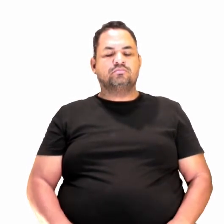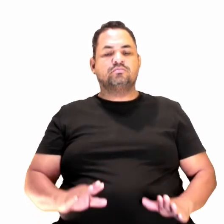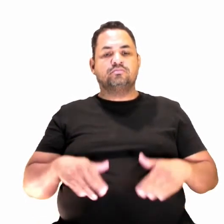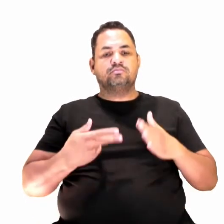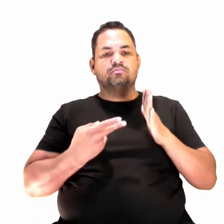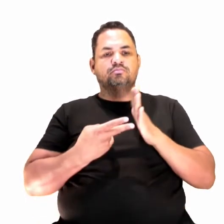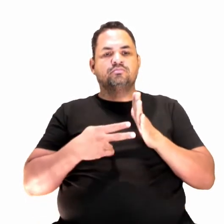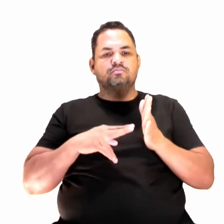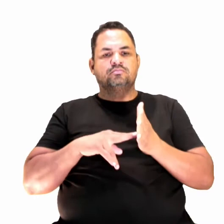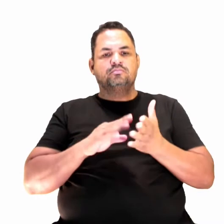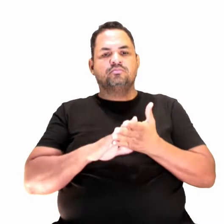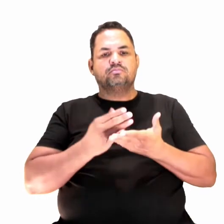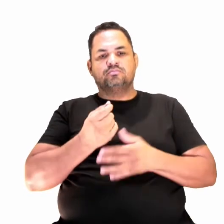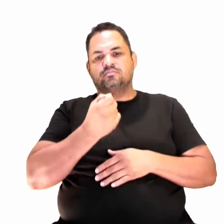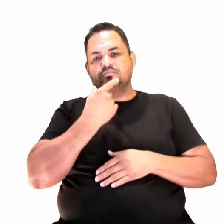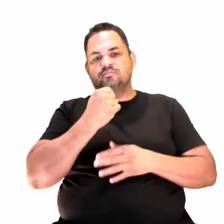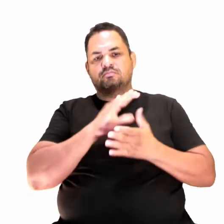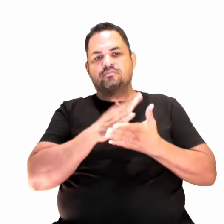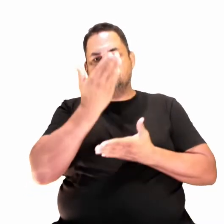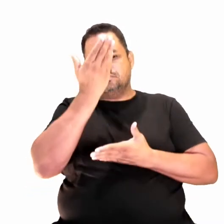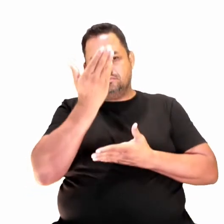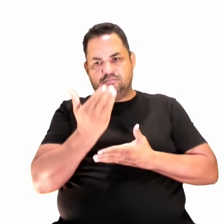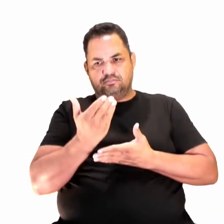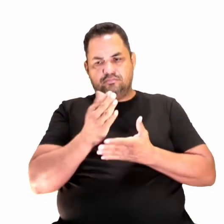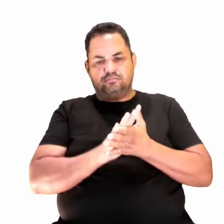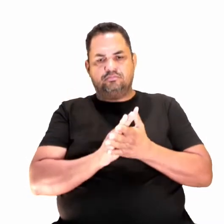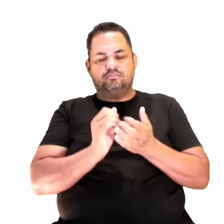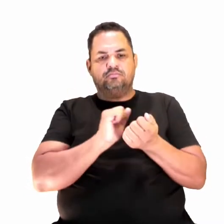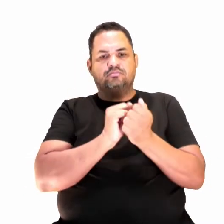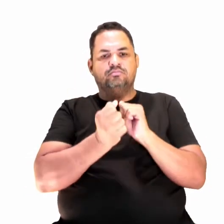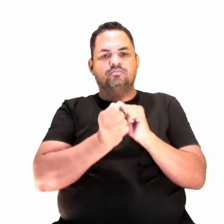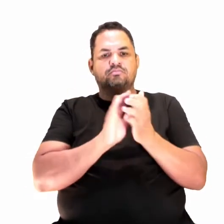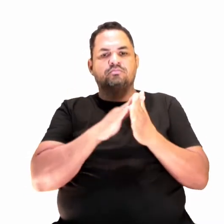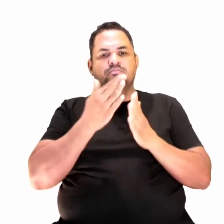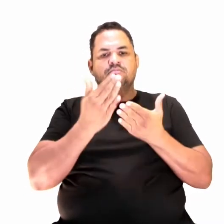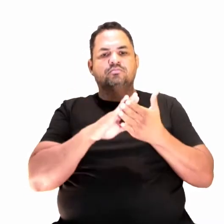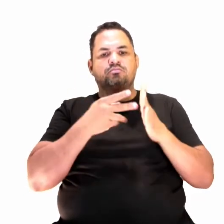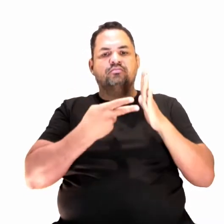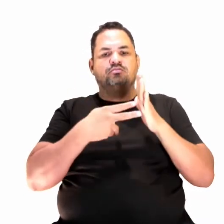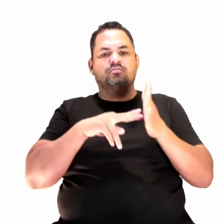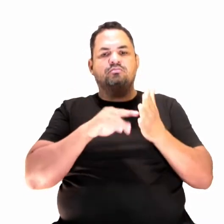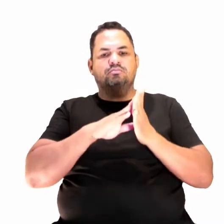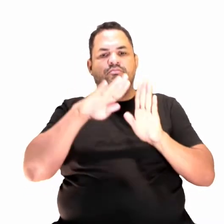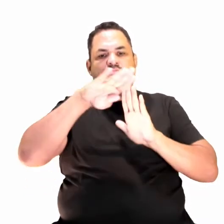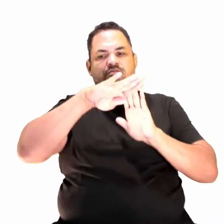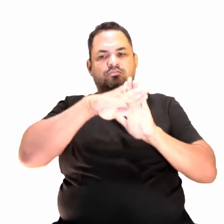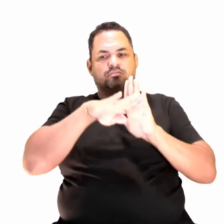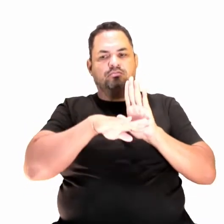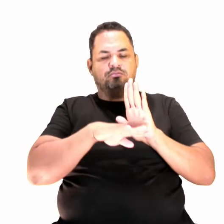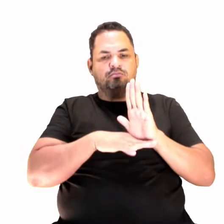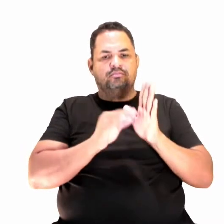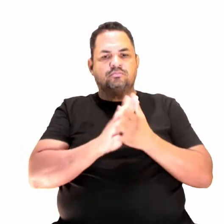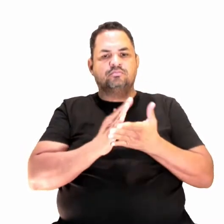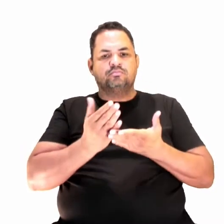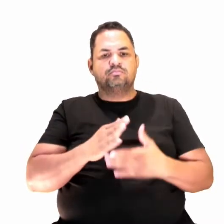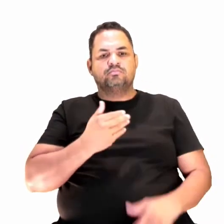significa isso? Os esteroides são uma substância controlada, como de programação, como eu falei. Isso significa que você deve ter uma receita para estar